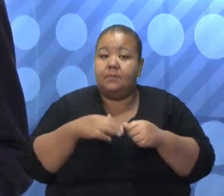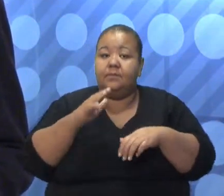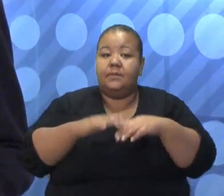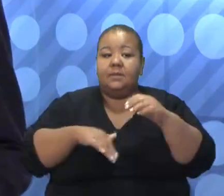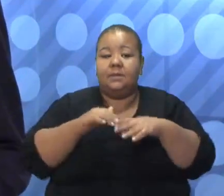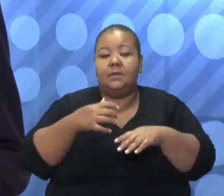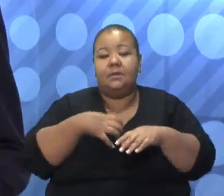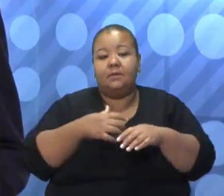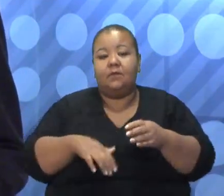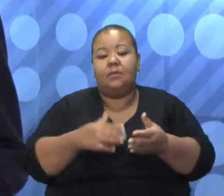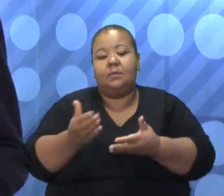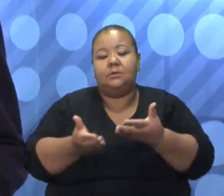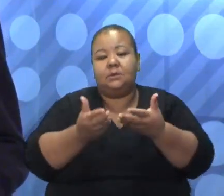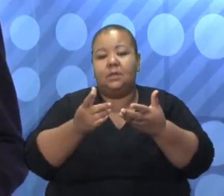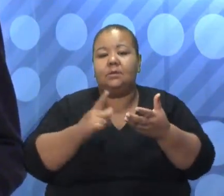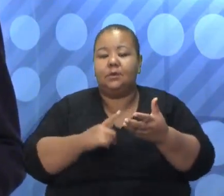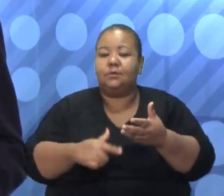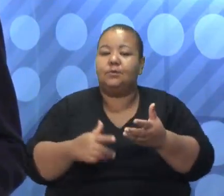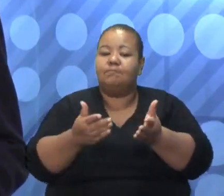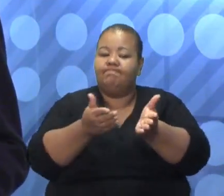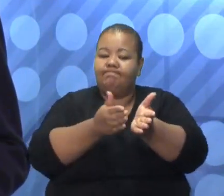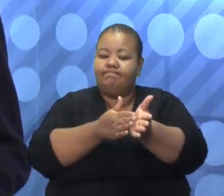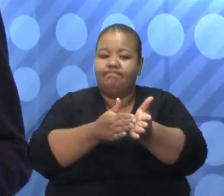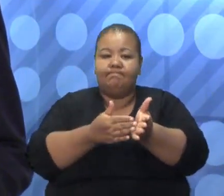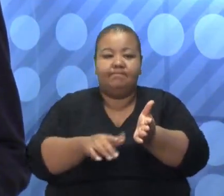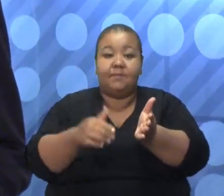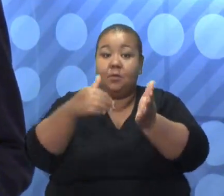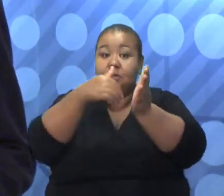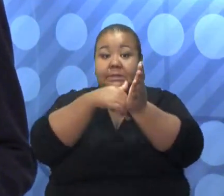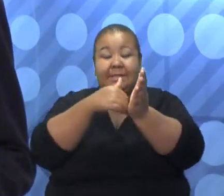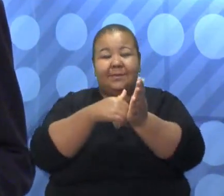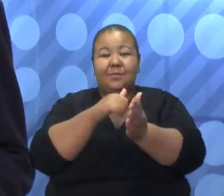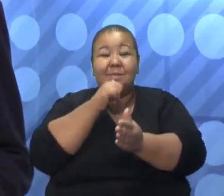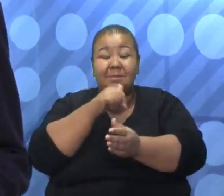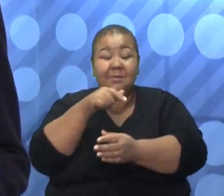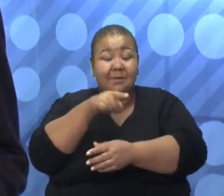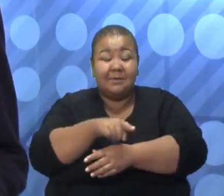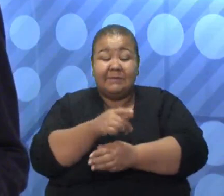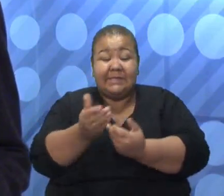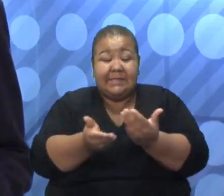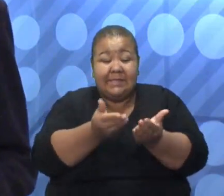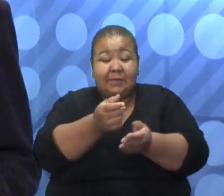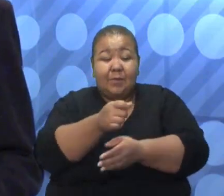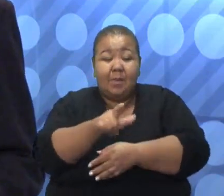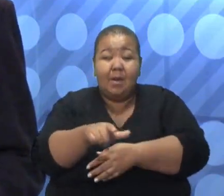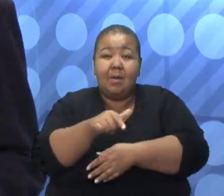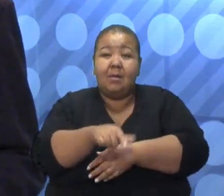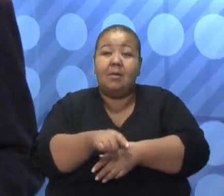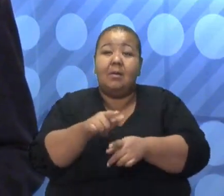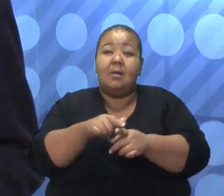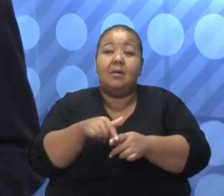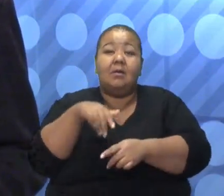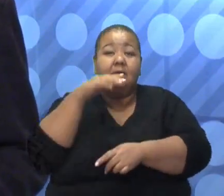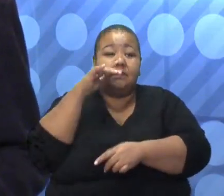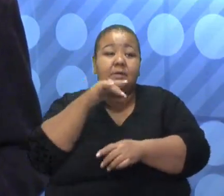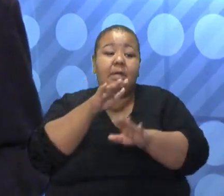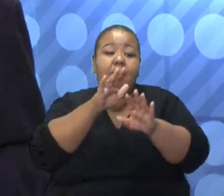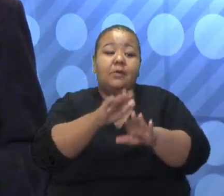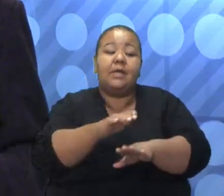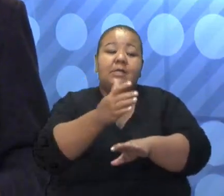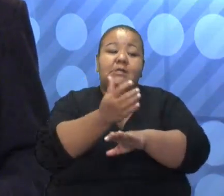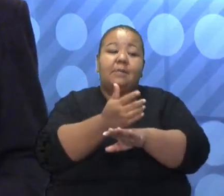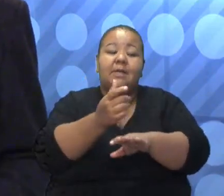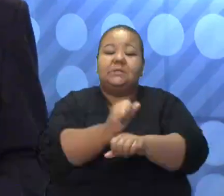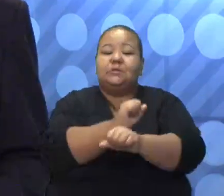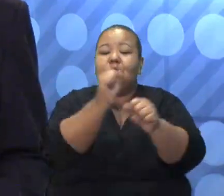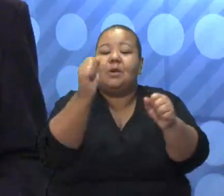forma como eu sou tratado e como eu sou reconhecido. Então não tem segredo, gente. Tratou mal, o funcionário vai deixar uma peça para estourar dentro da máquina, né? E